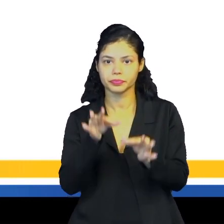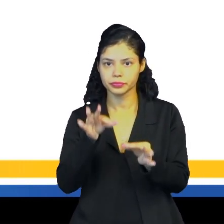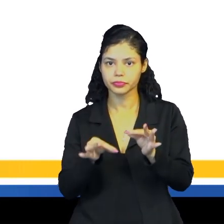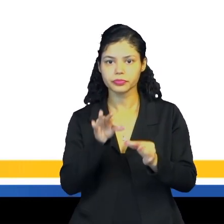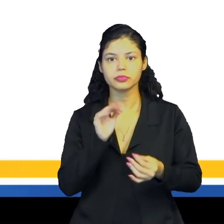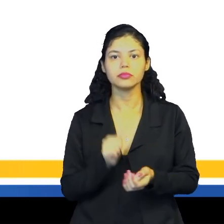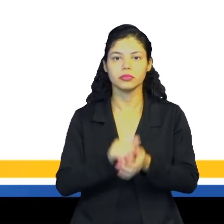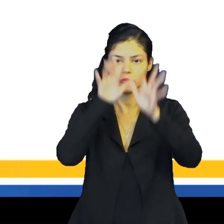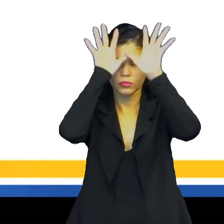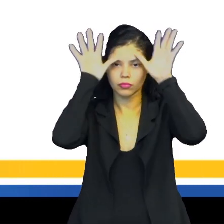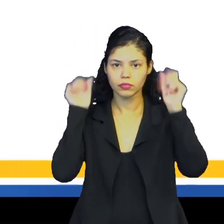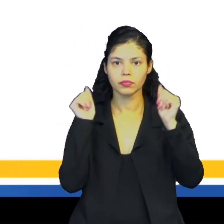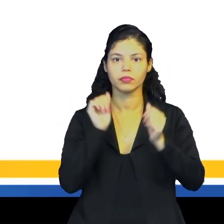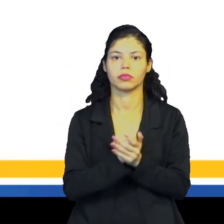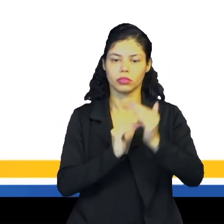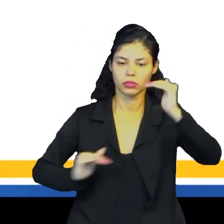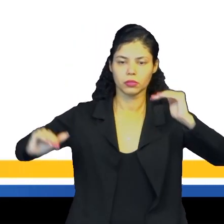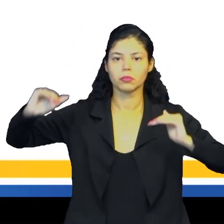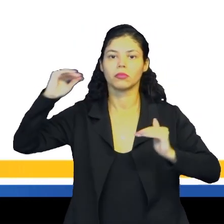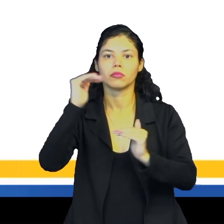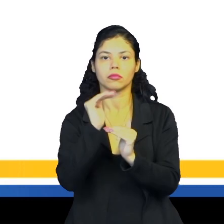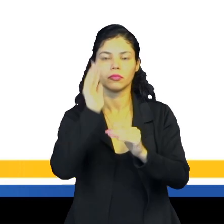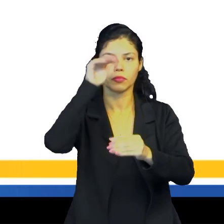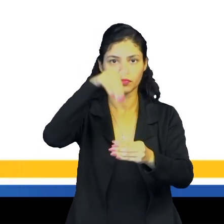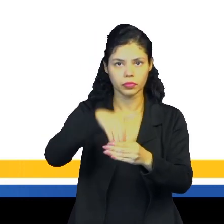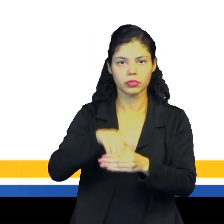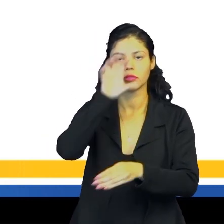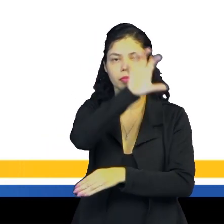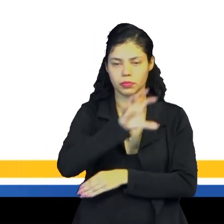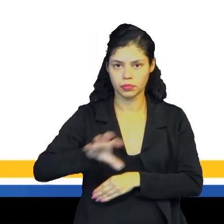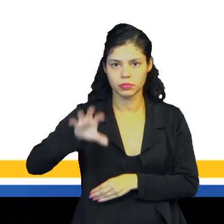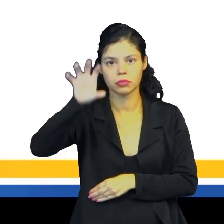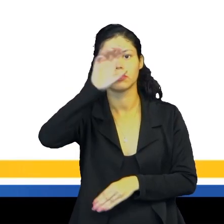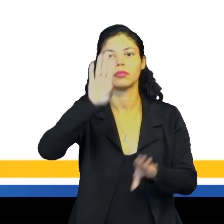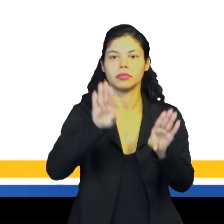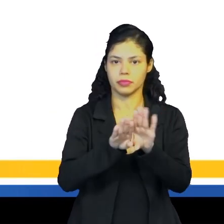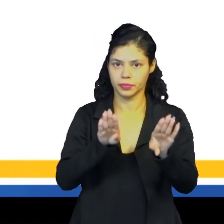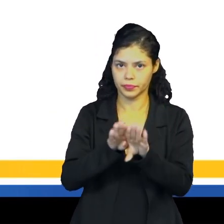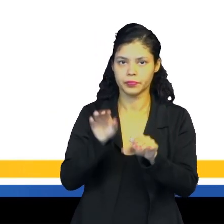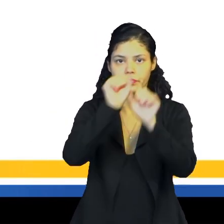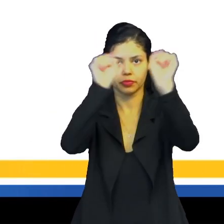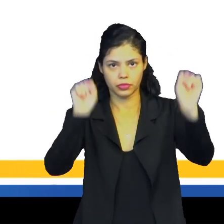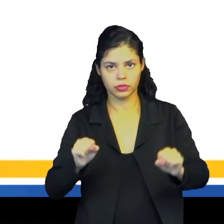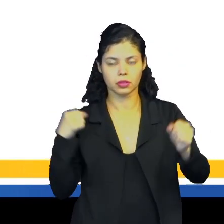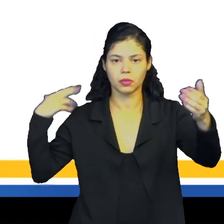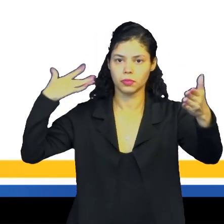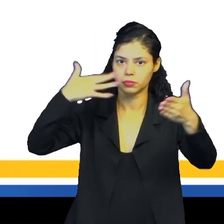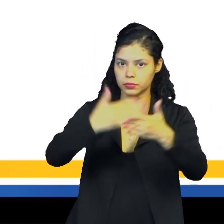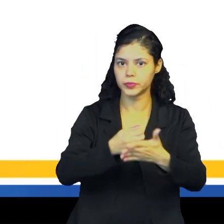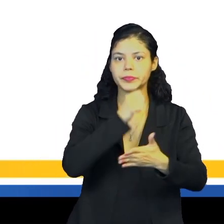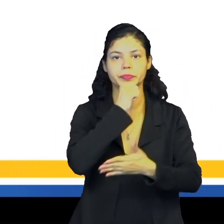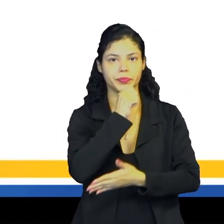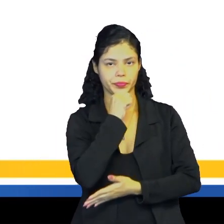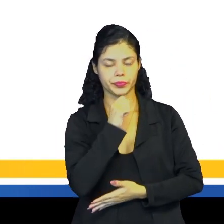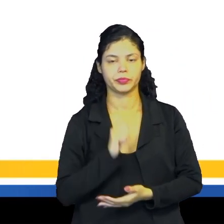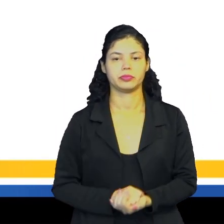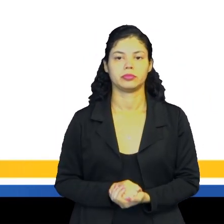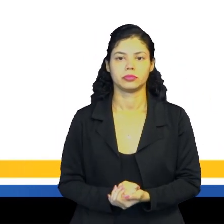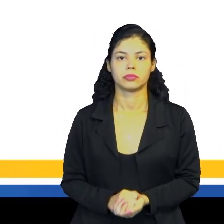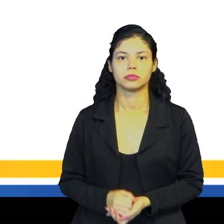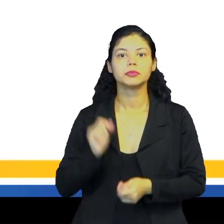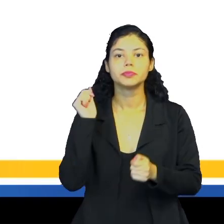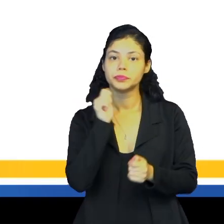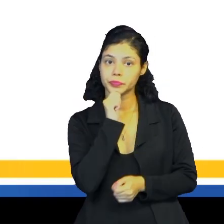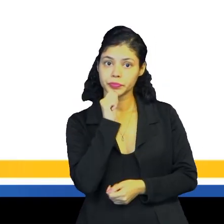especializados, Tribunal Superior Eleitoral e tribunais regionais eleitorais, nosso sistema eleitoral avançou muito e